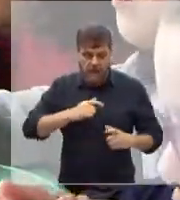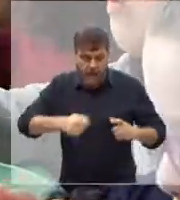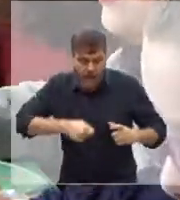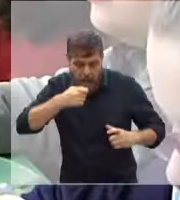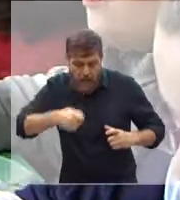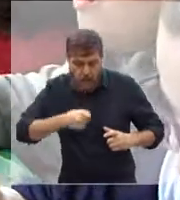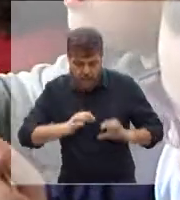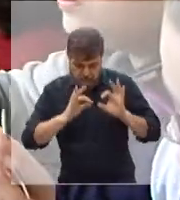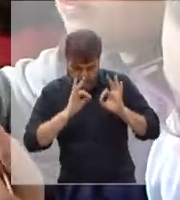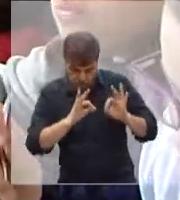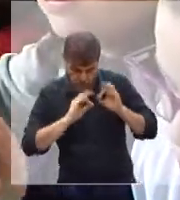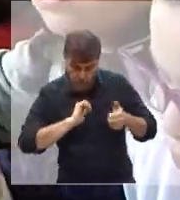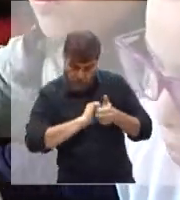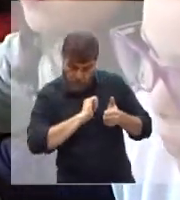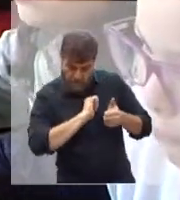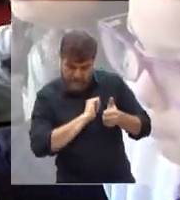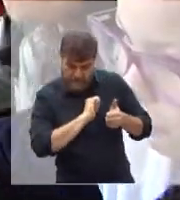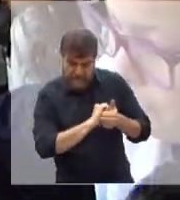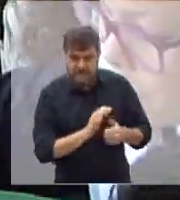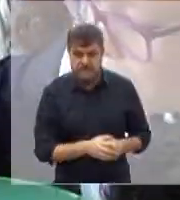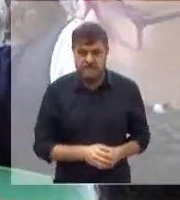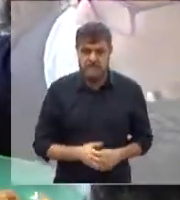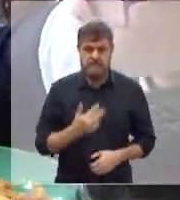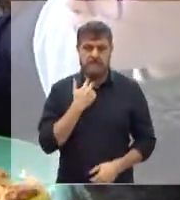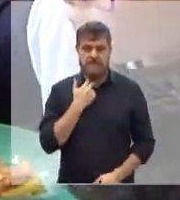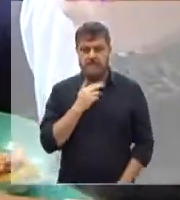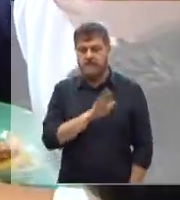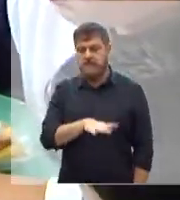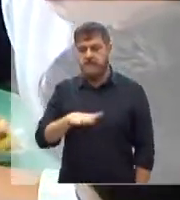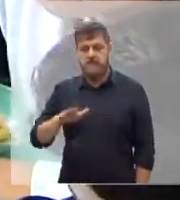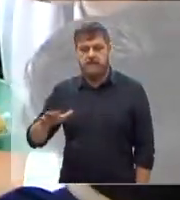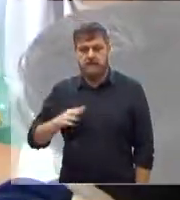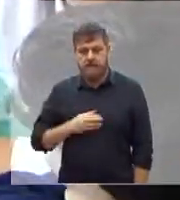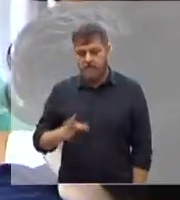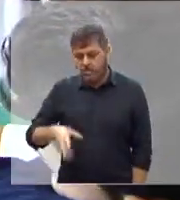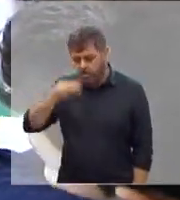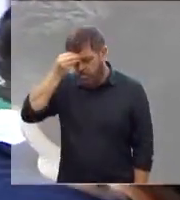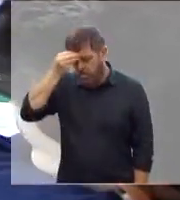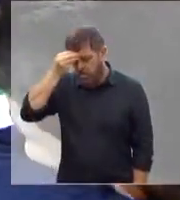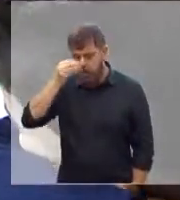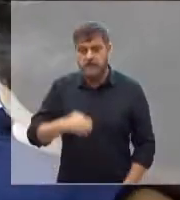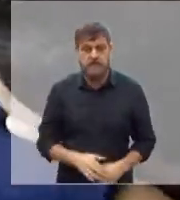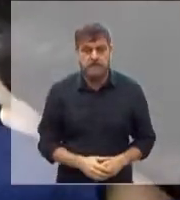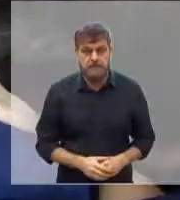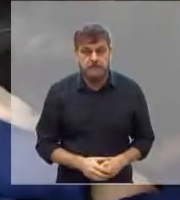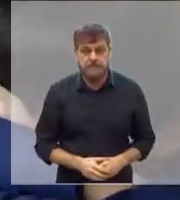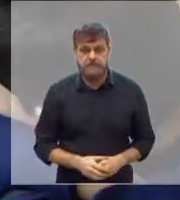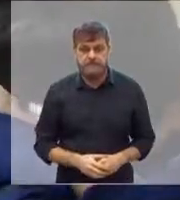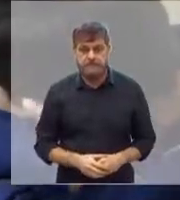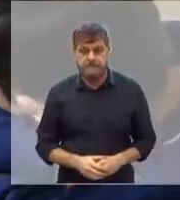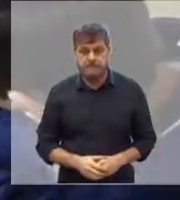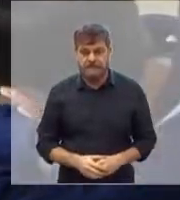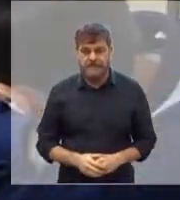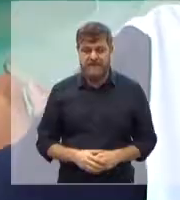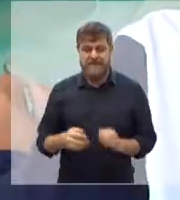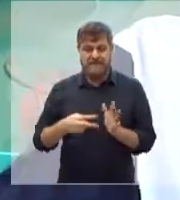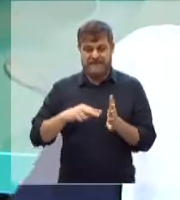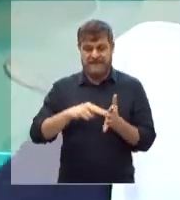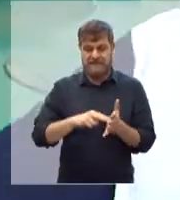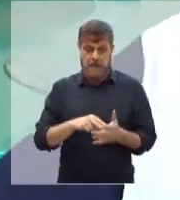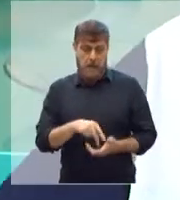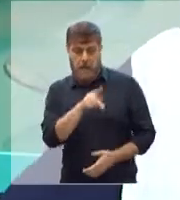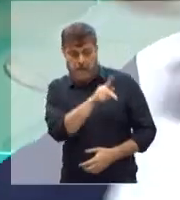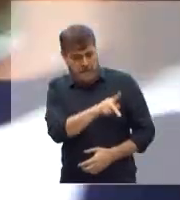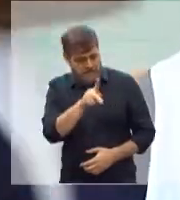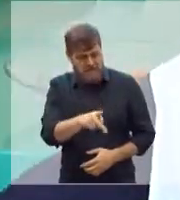se a merenda efetivamente está com qualidade ou não. Não deixar as crianças chegar a essa conclusão. Então, não é o fato